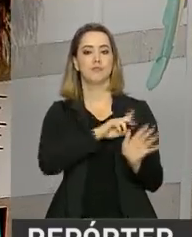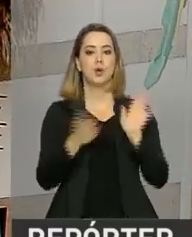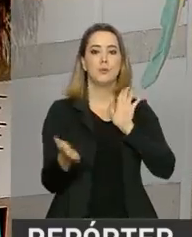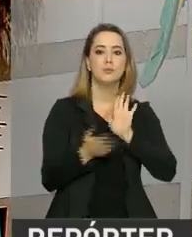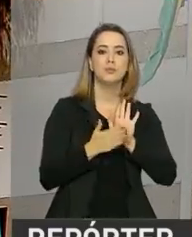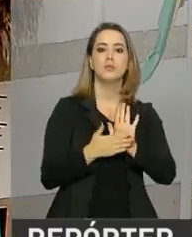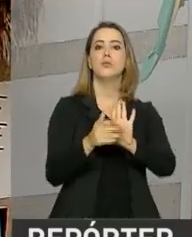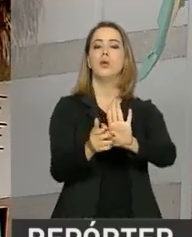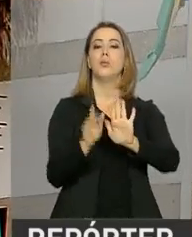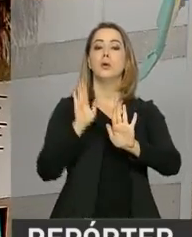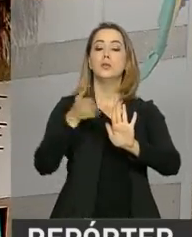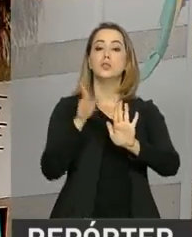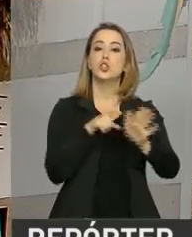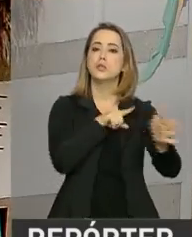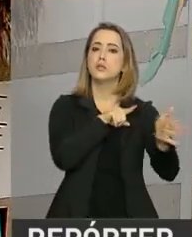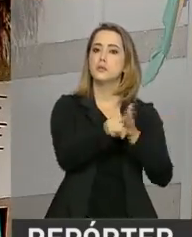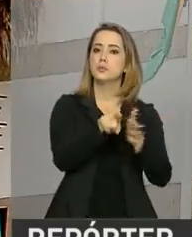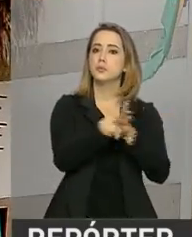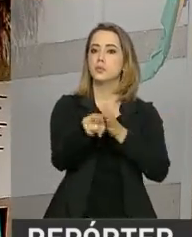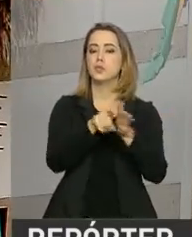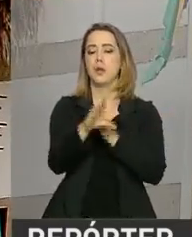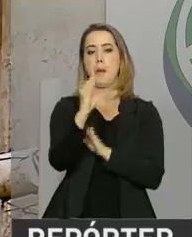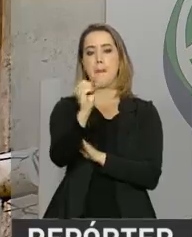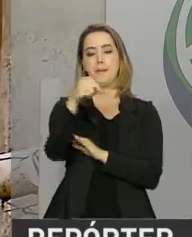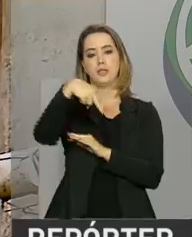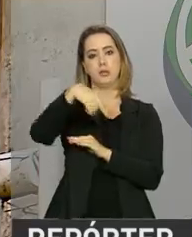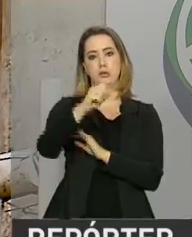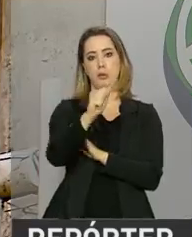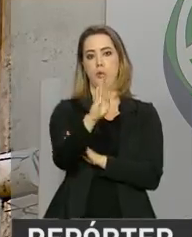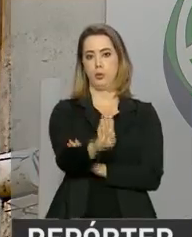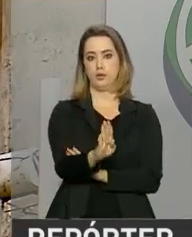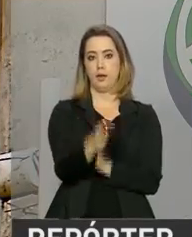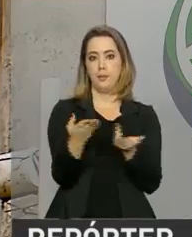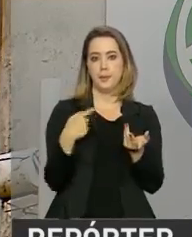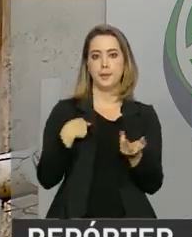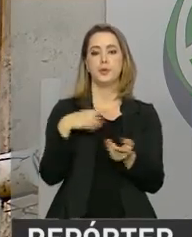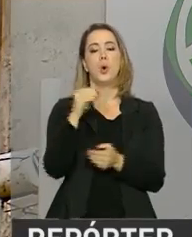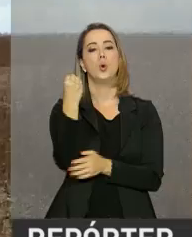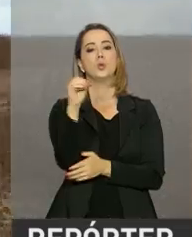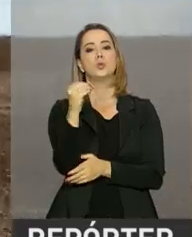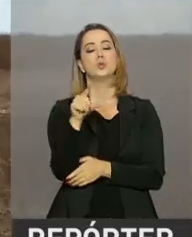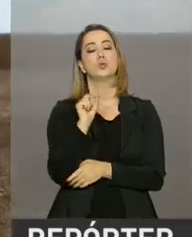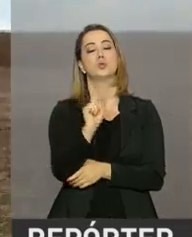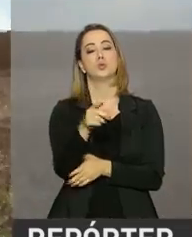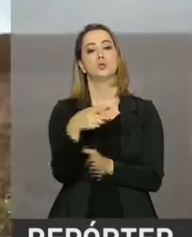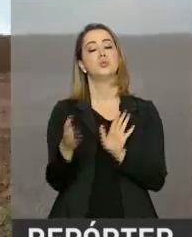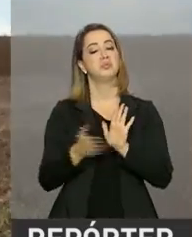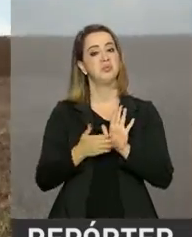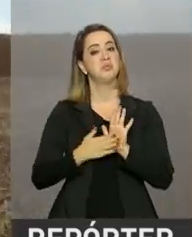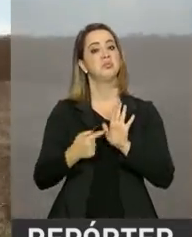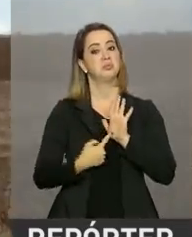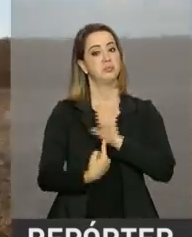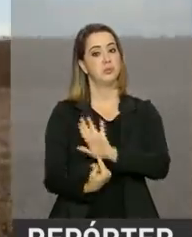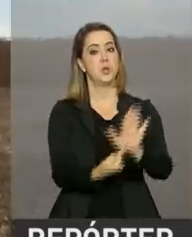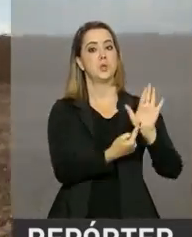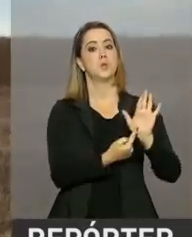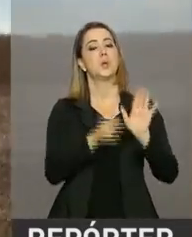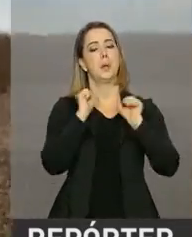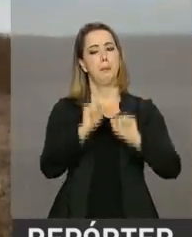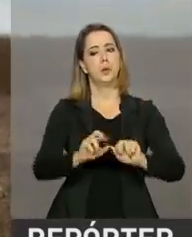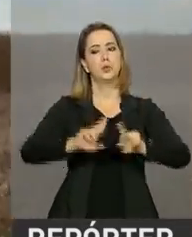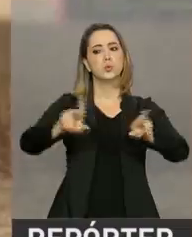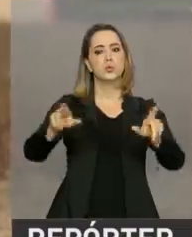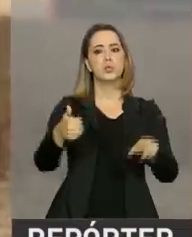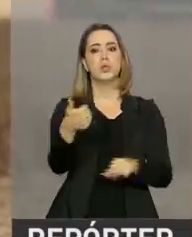levantamento feito pela companhia Nacional de abastecimento a Conab em outubro que indica que a produção pode variar